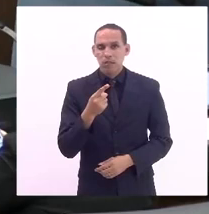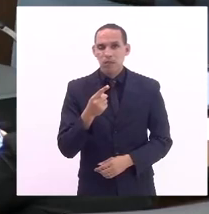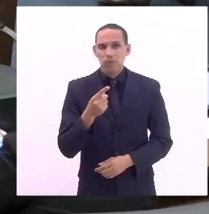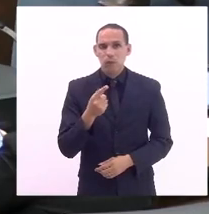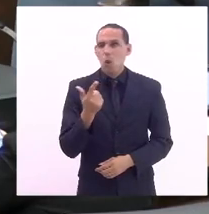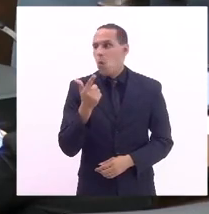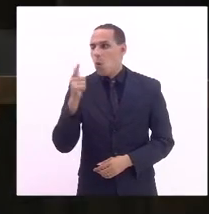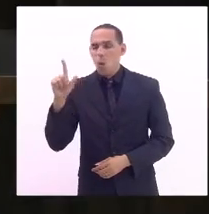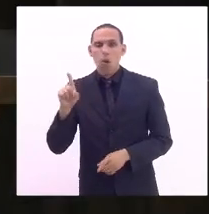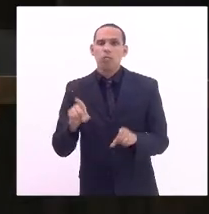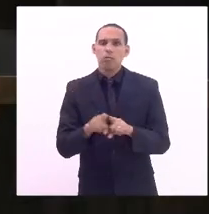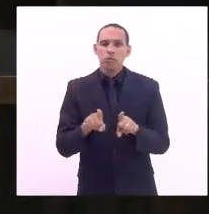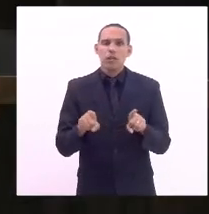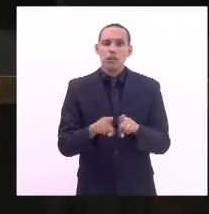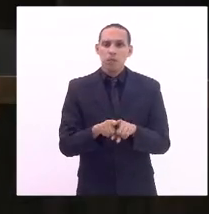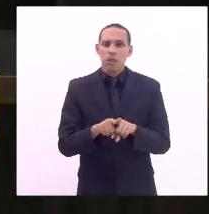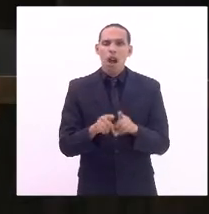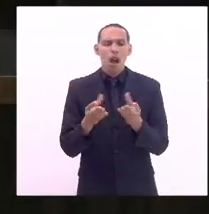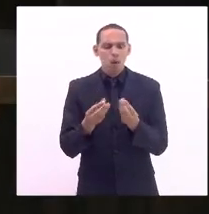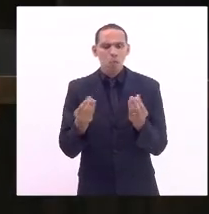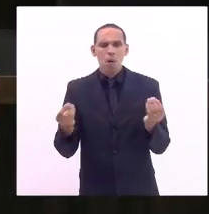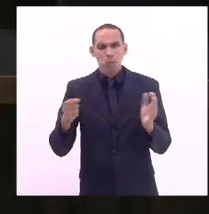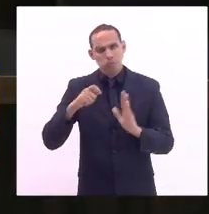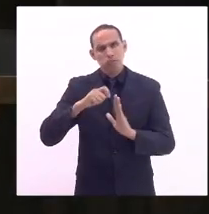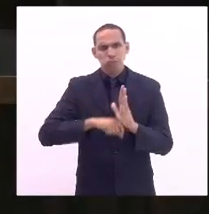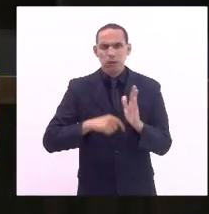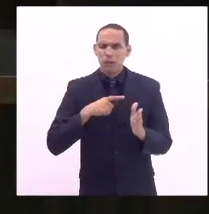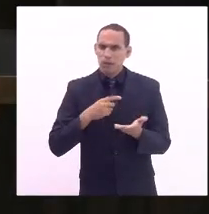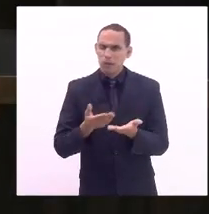demais, tá com bastante gente escrita,